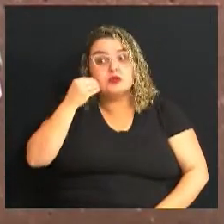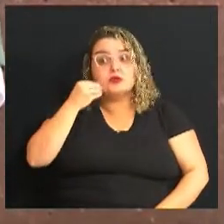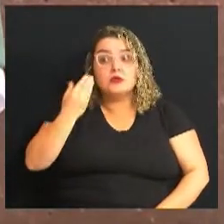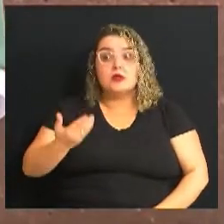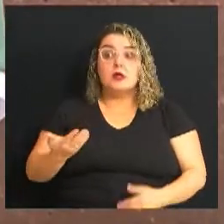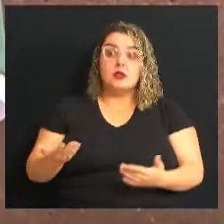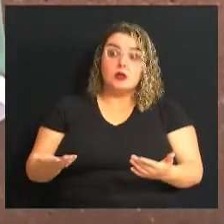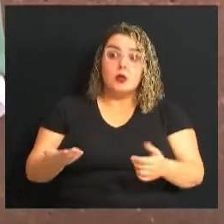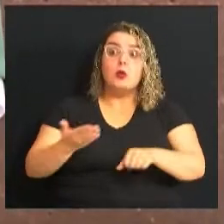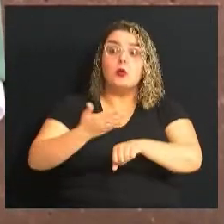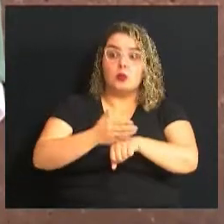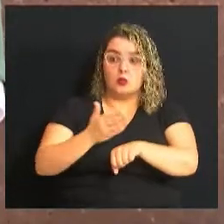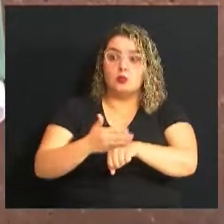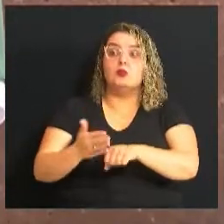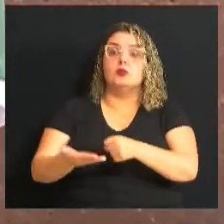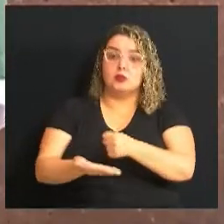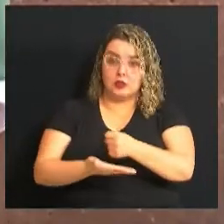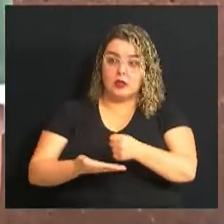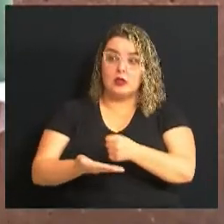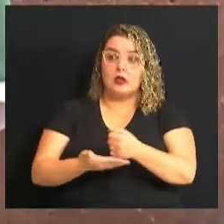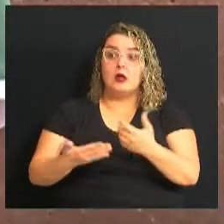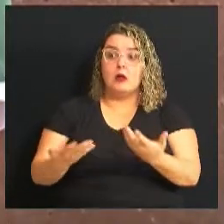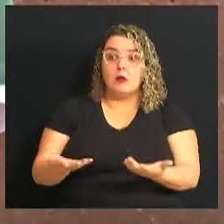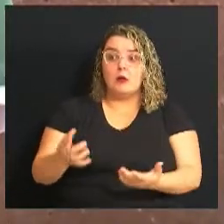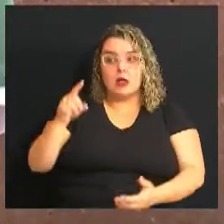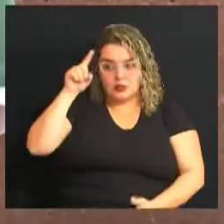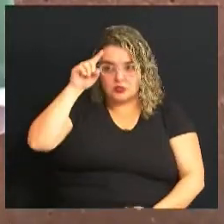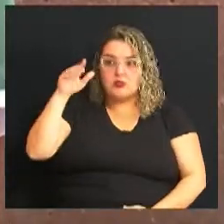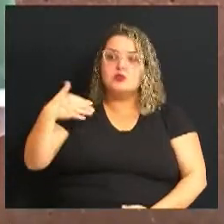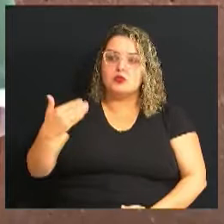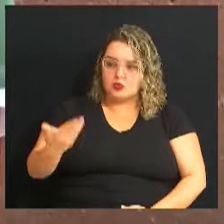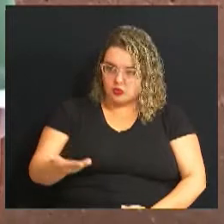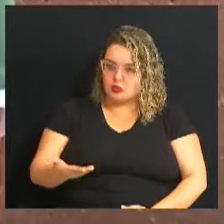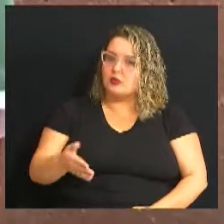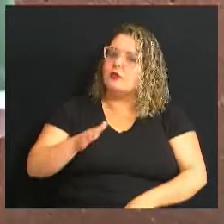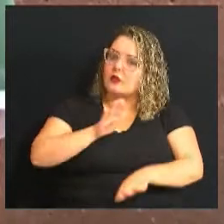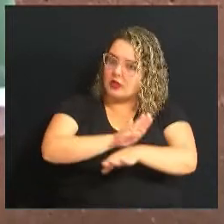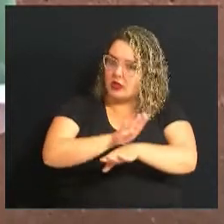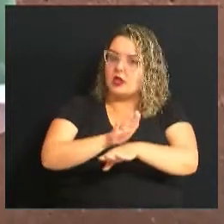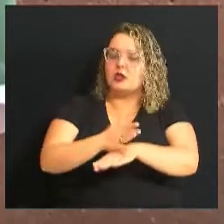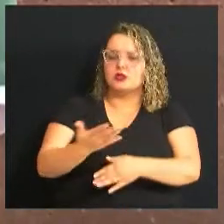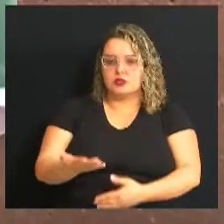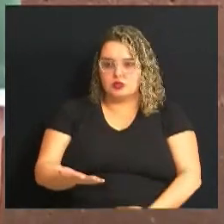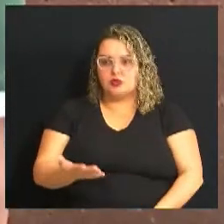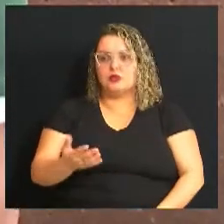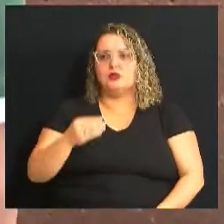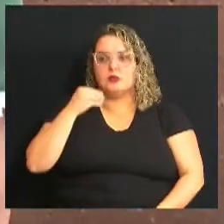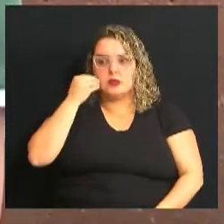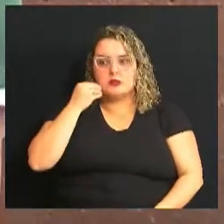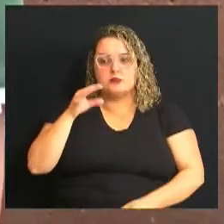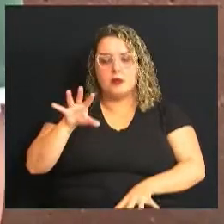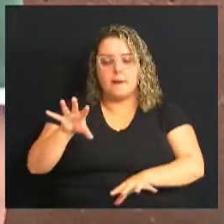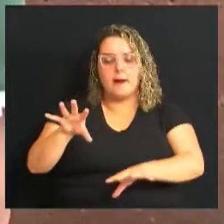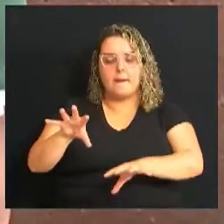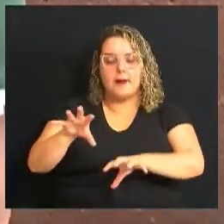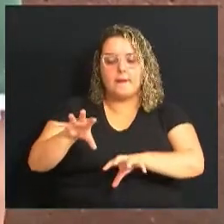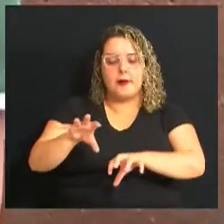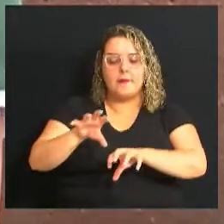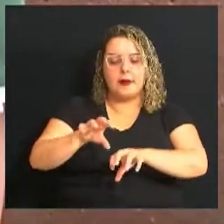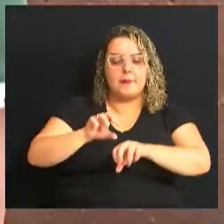o treinamento é fundamental, mas o dia a dia também vai ajudando bastante, entendeu? Que você vai